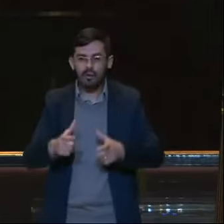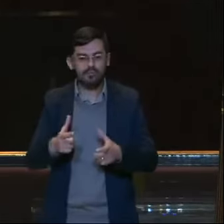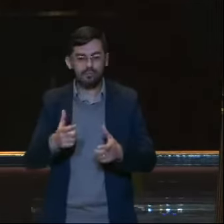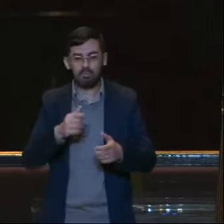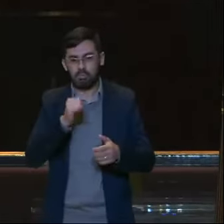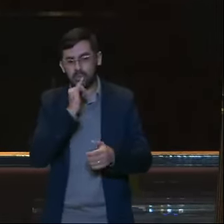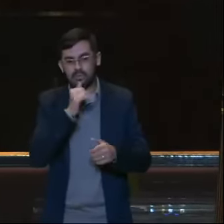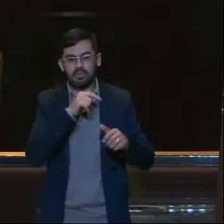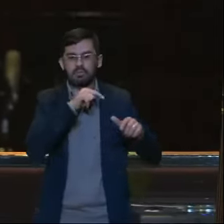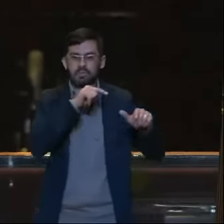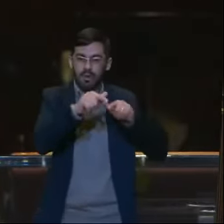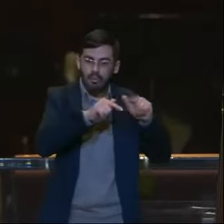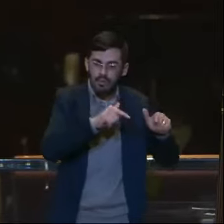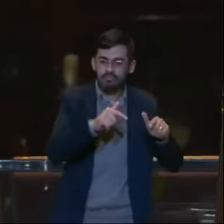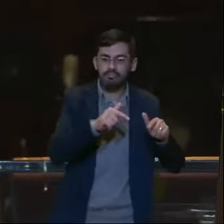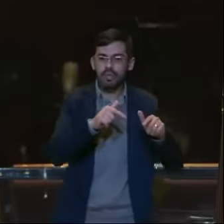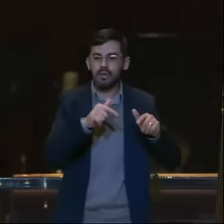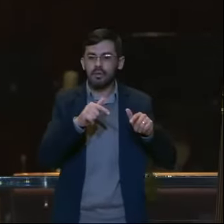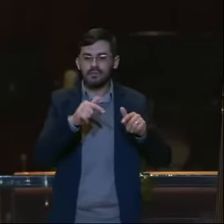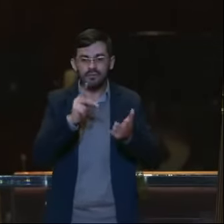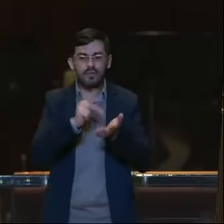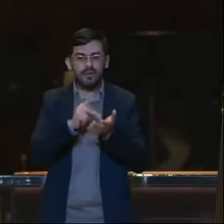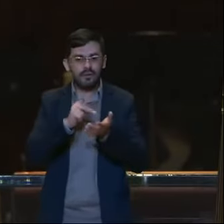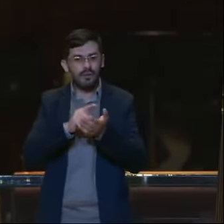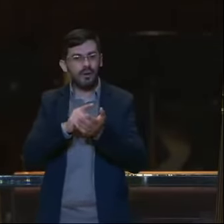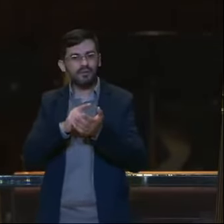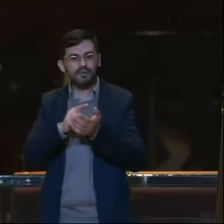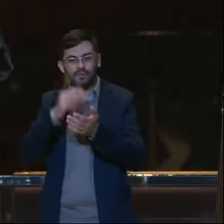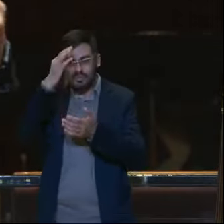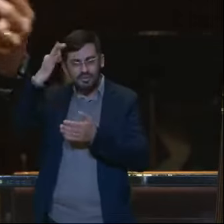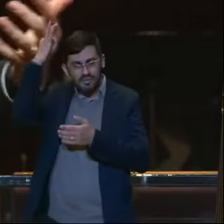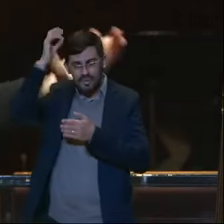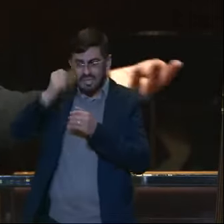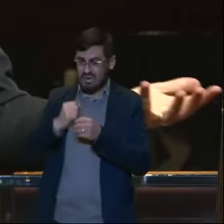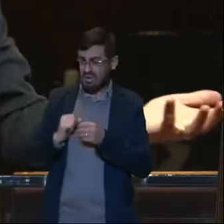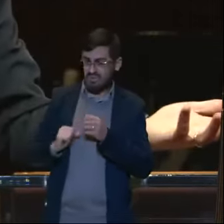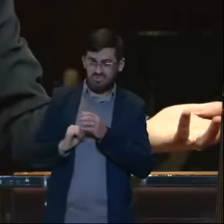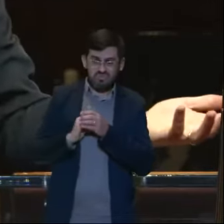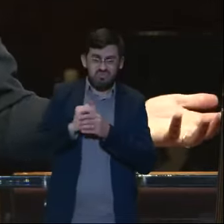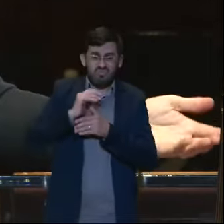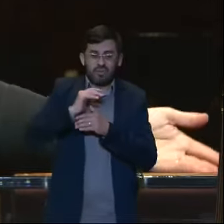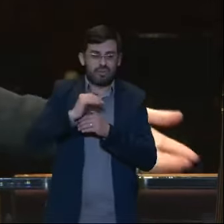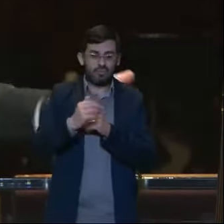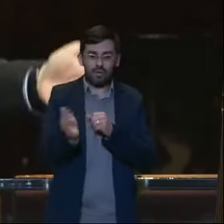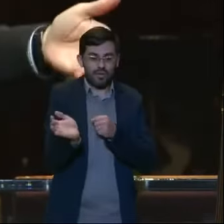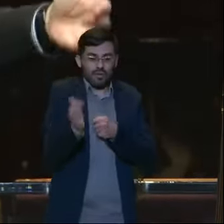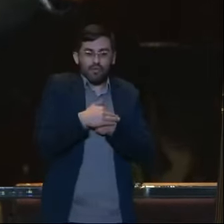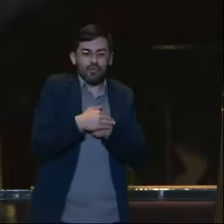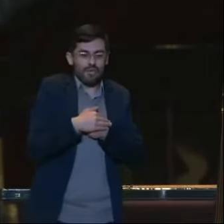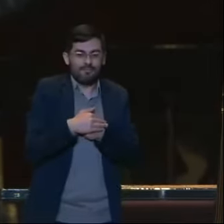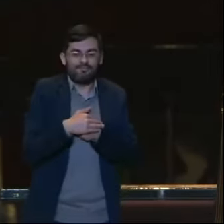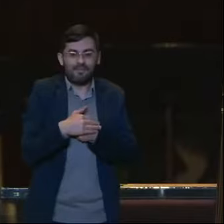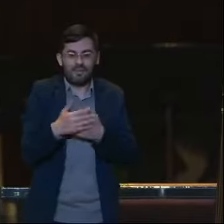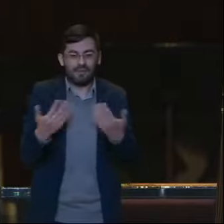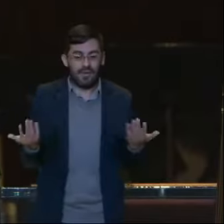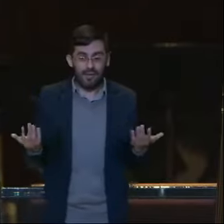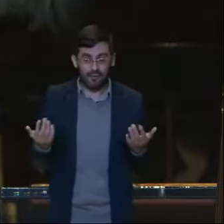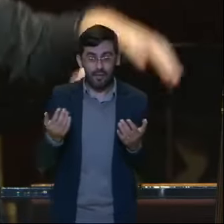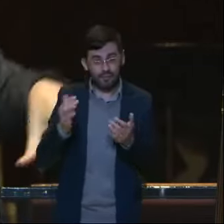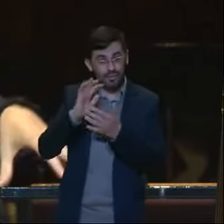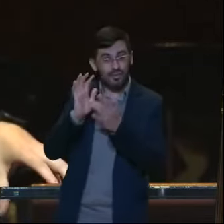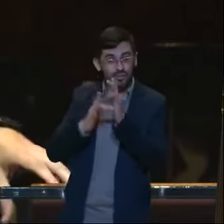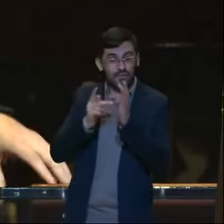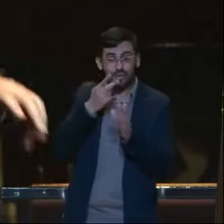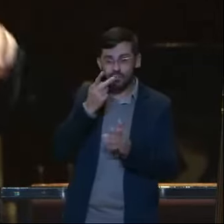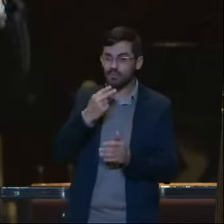vida, essa Espírito de Deus que está transbordando dentro de você, não tem como você esconder ele. É como Jesus falou: ninguém consegue esconder uma luz no